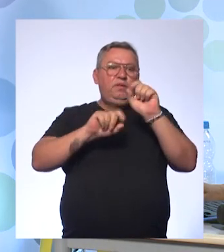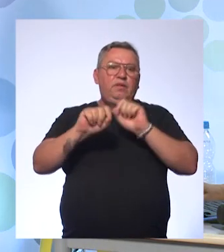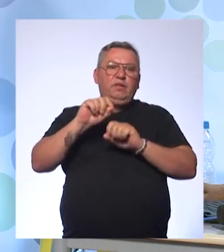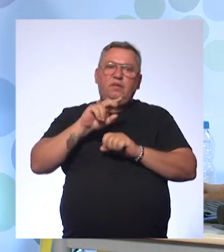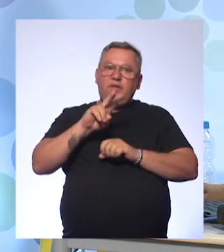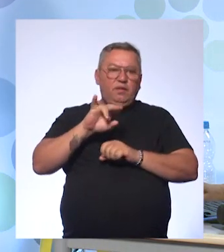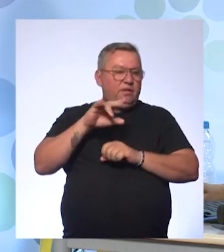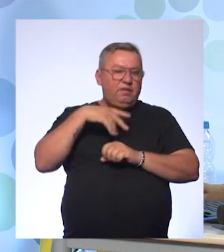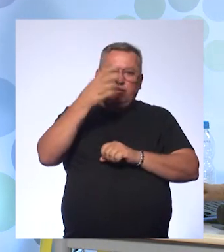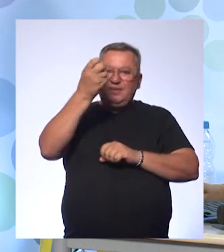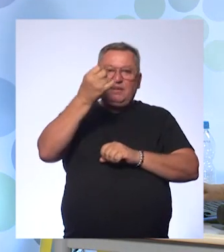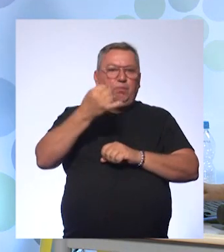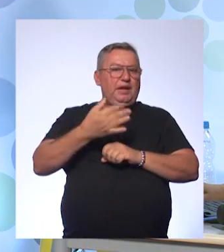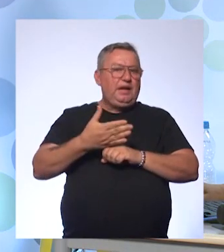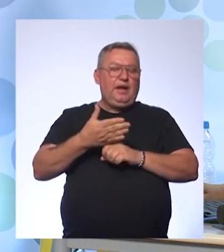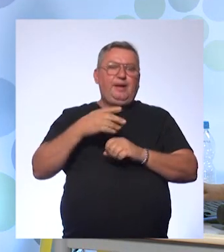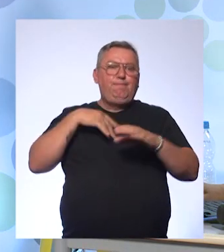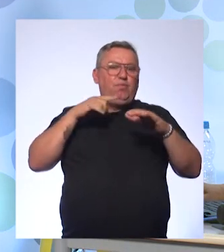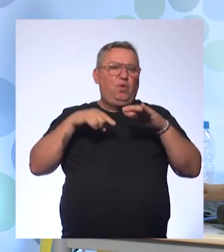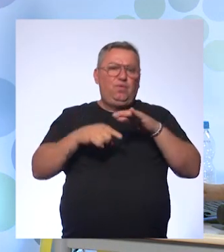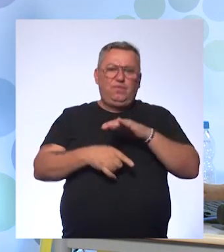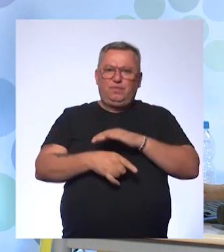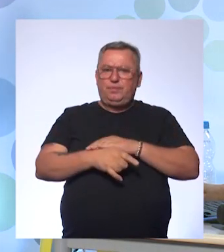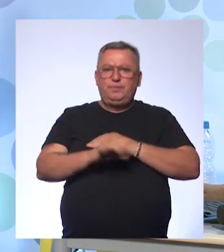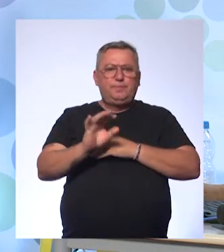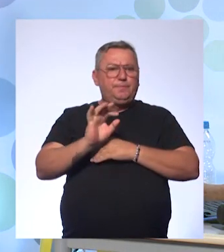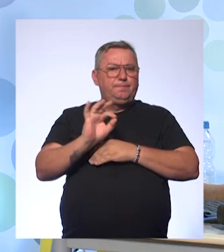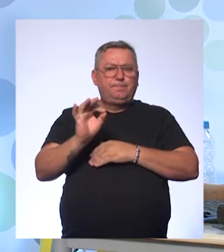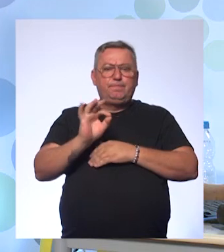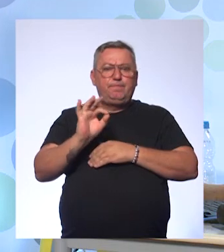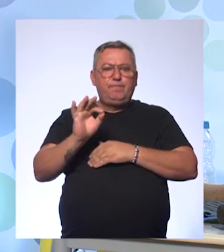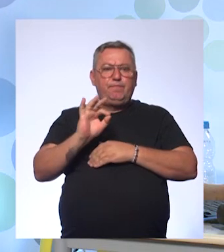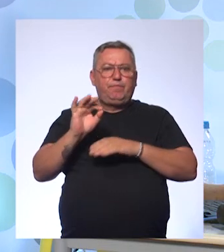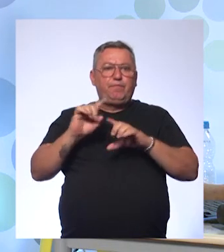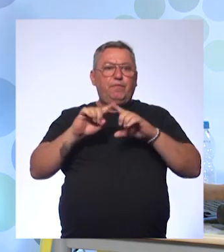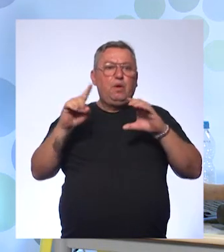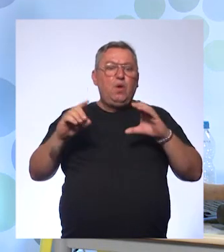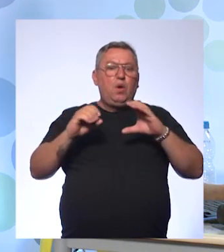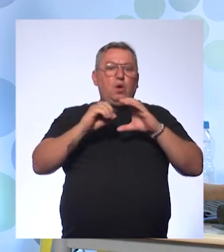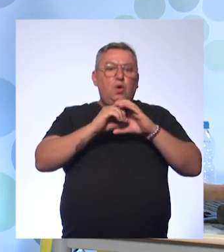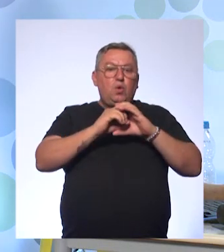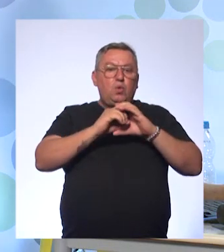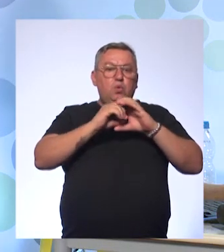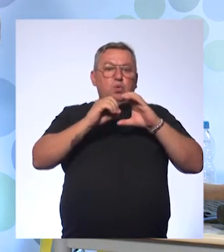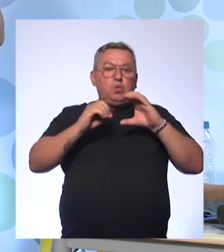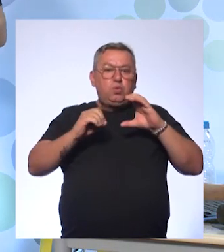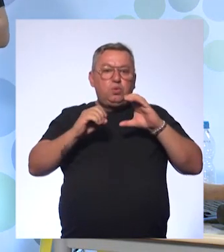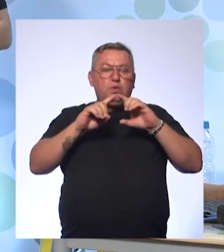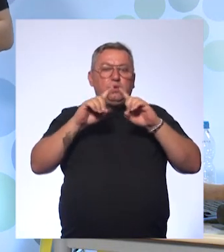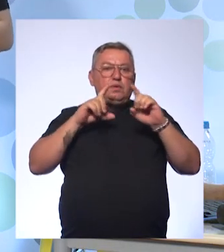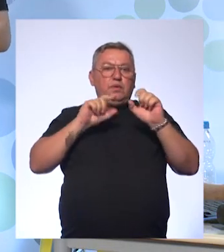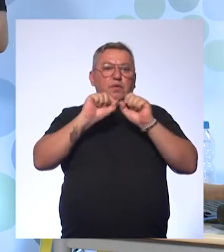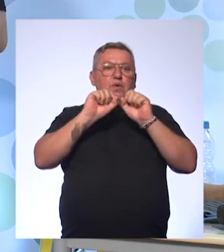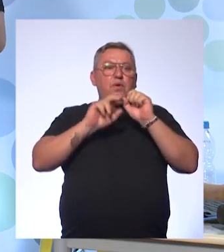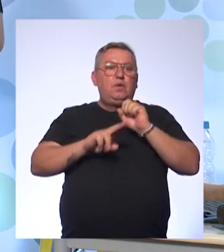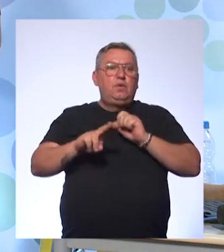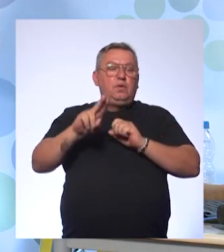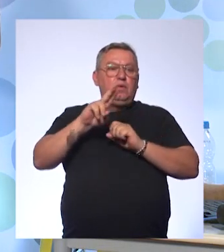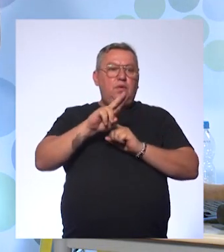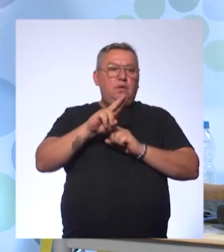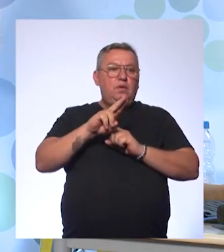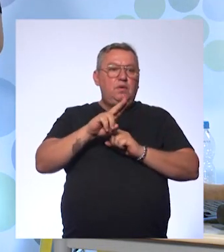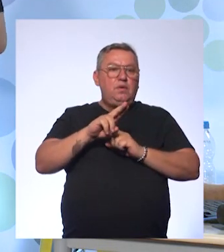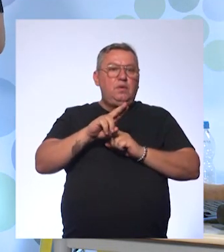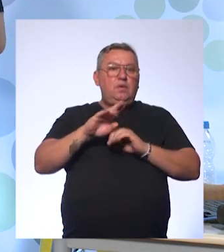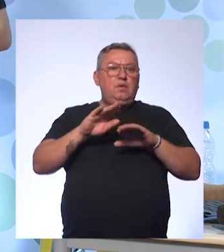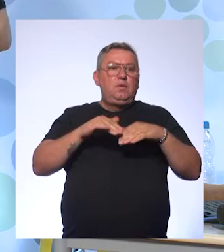vai comentar e adentrar essa questão da embriologia, mas é só para a gente saber os critérios que foram utilizados, tá? Então,